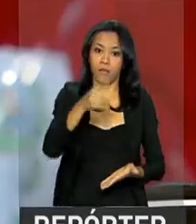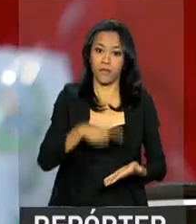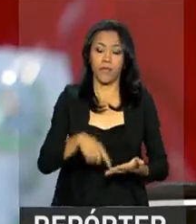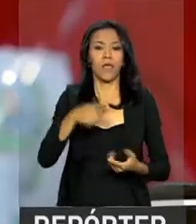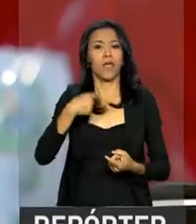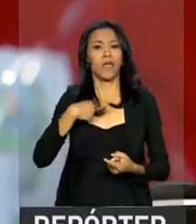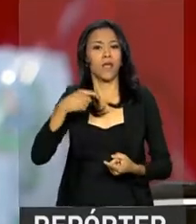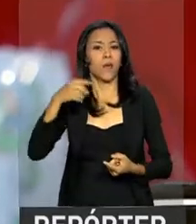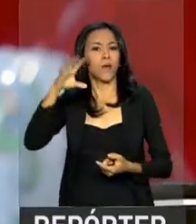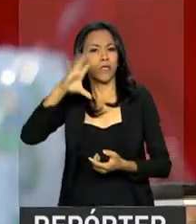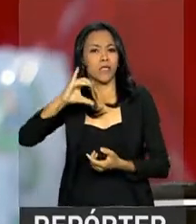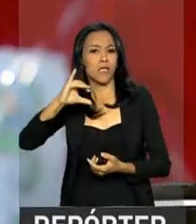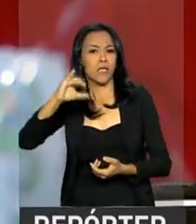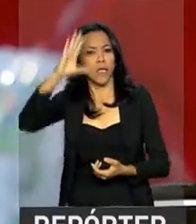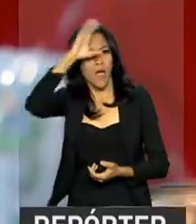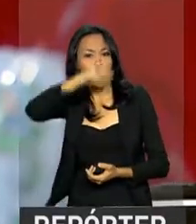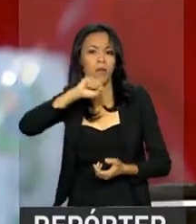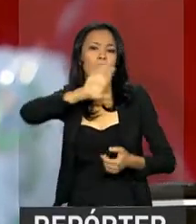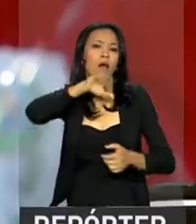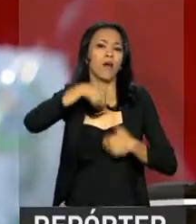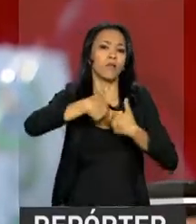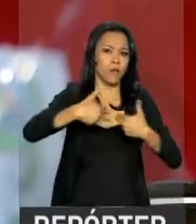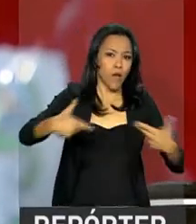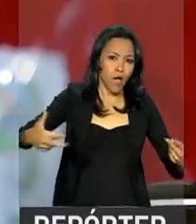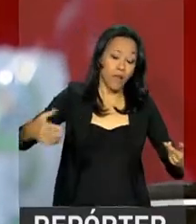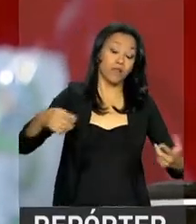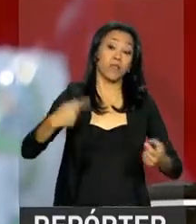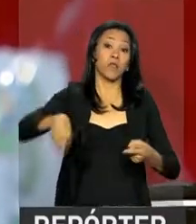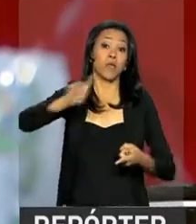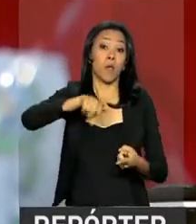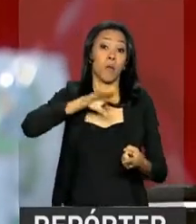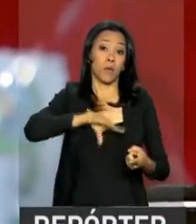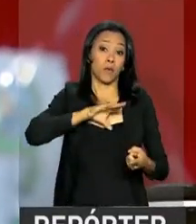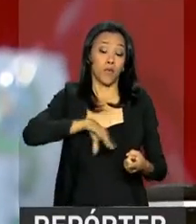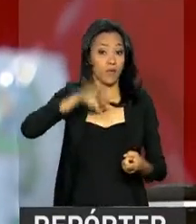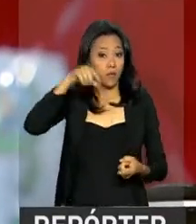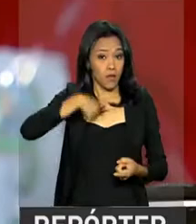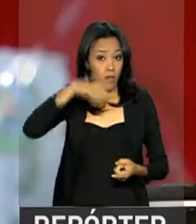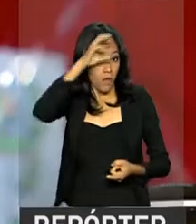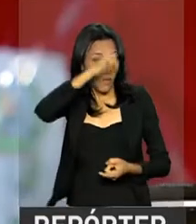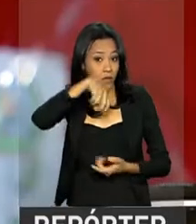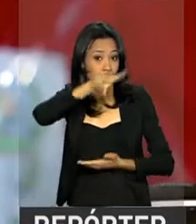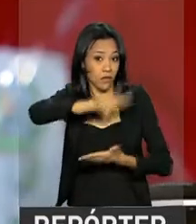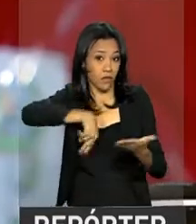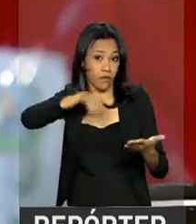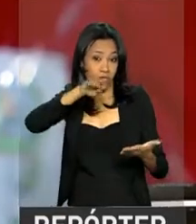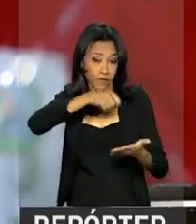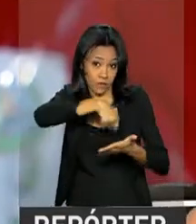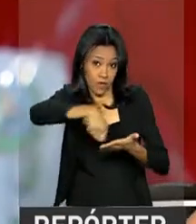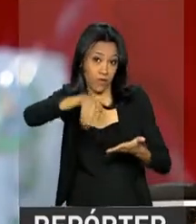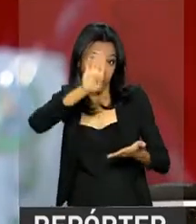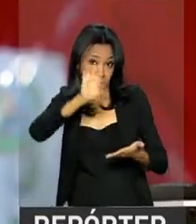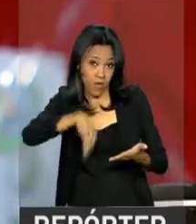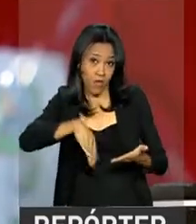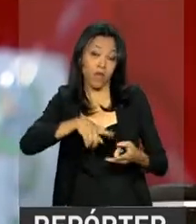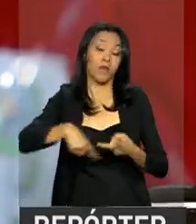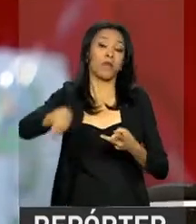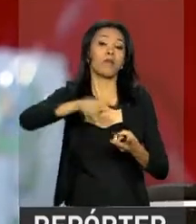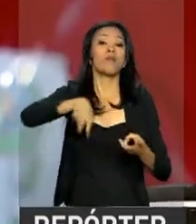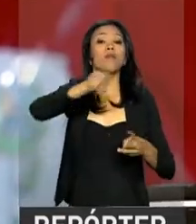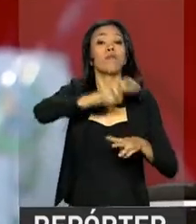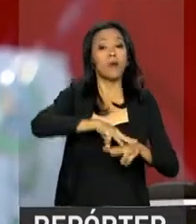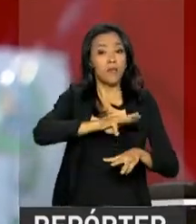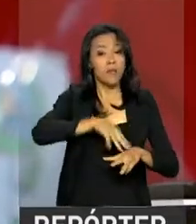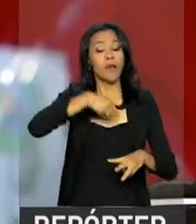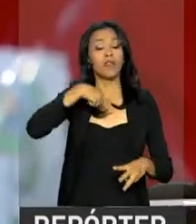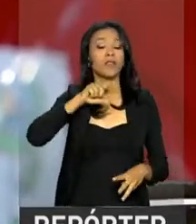já tenha sobre animais e sabrina organismo português é porque até então a escrever bem e mais e mais porque a gente